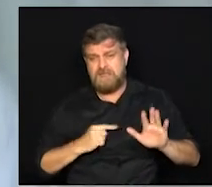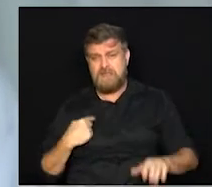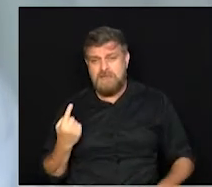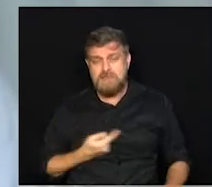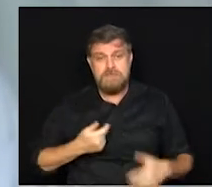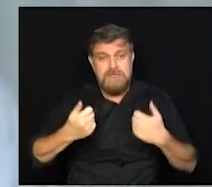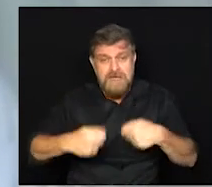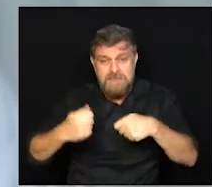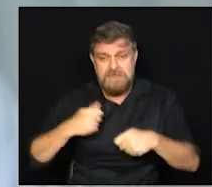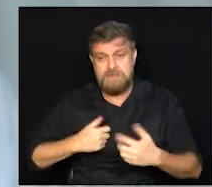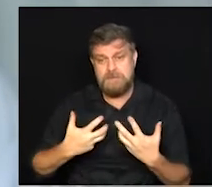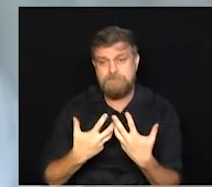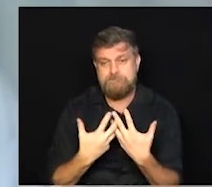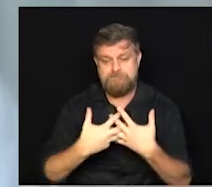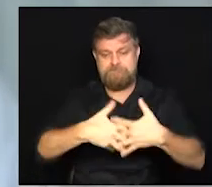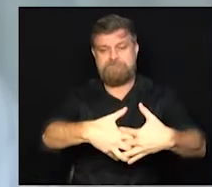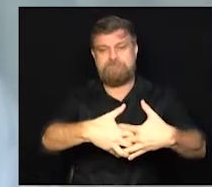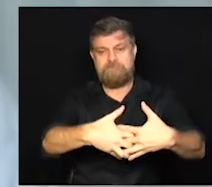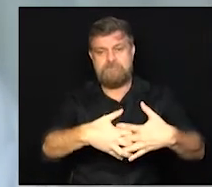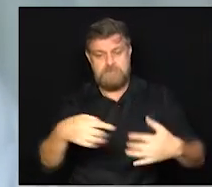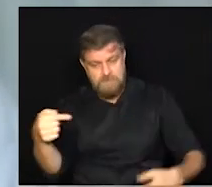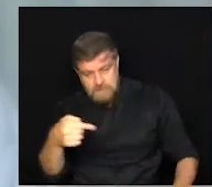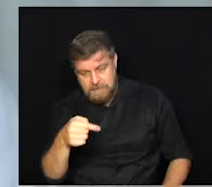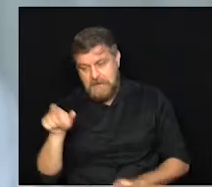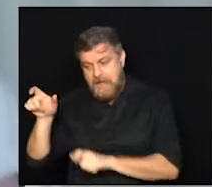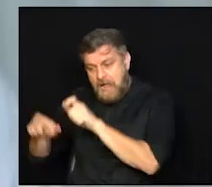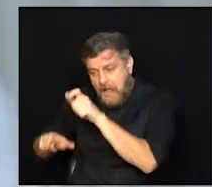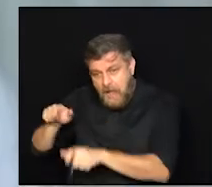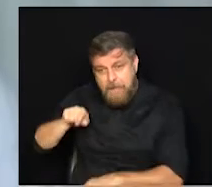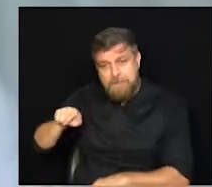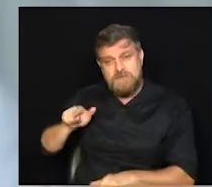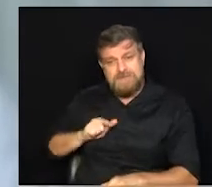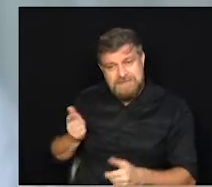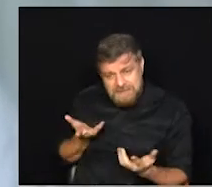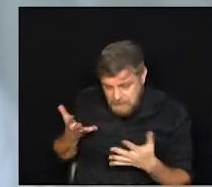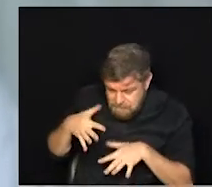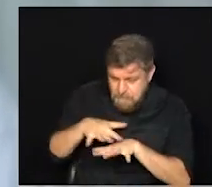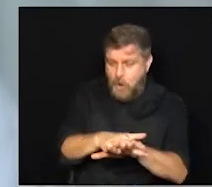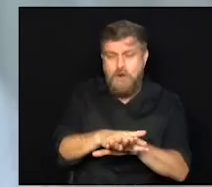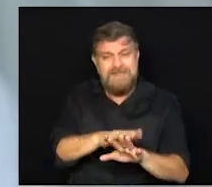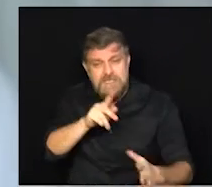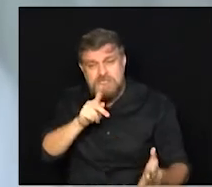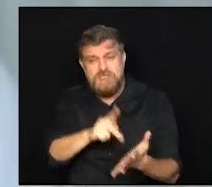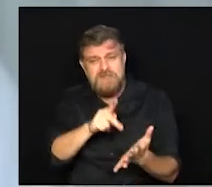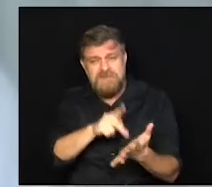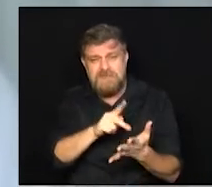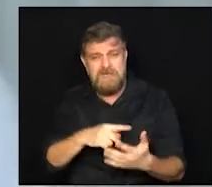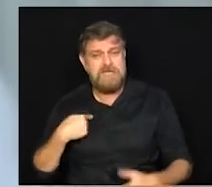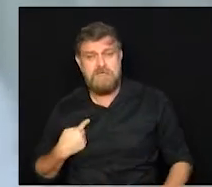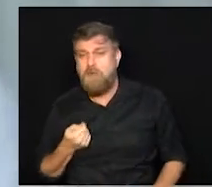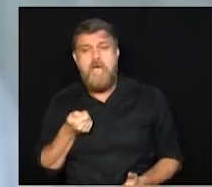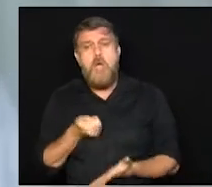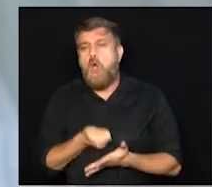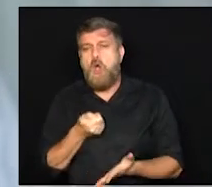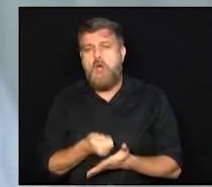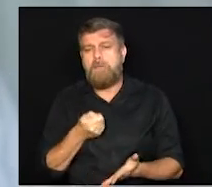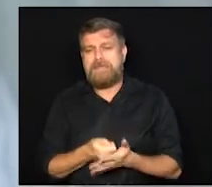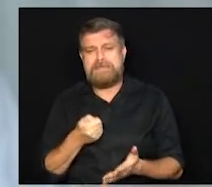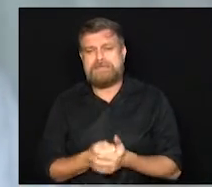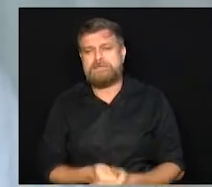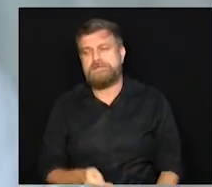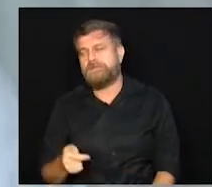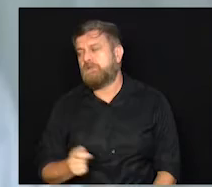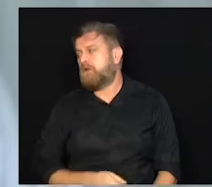trazer efetividade para que essas pessoas sejam inclusas realmente. Porque ninguém está fazendo obrigação, ninguém está